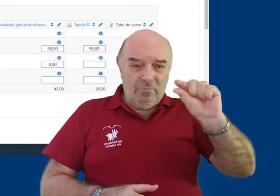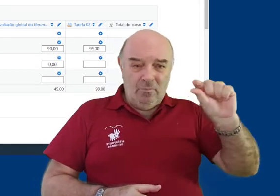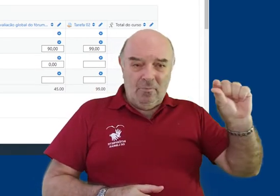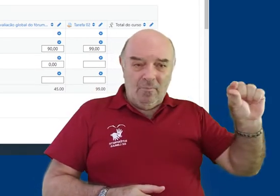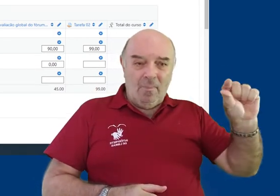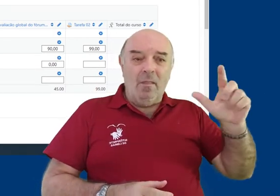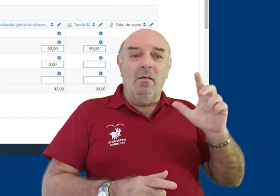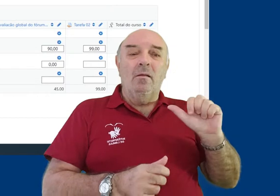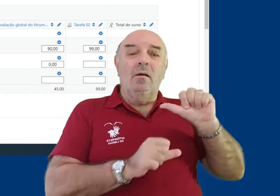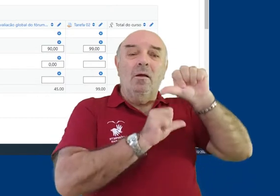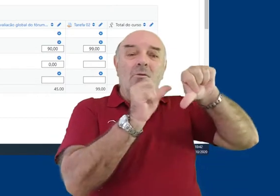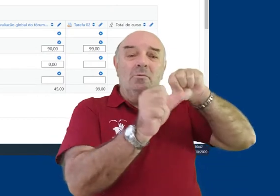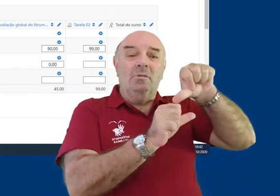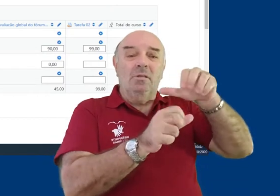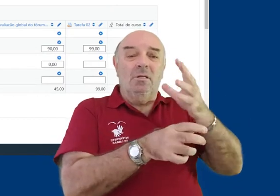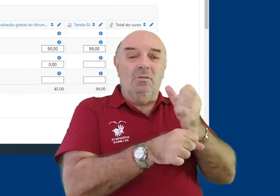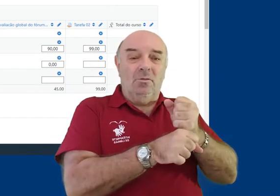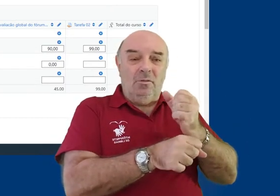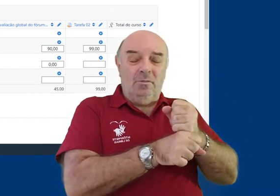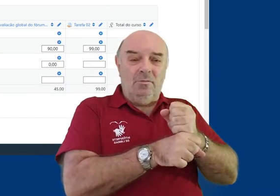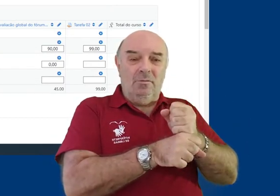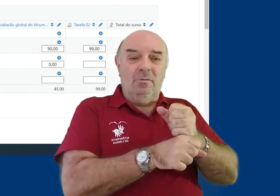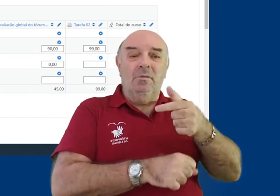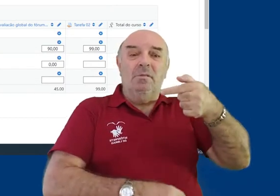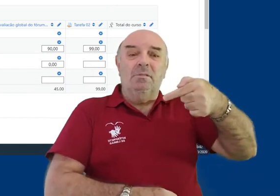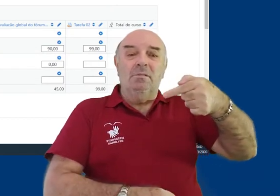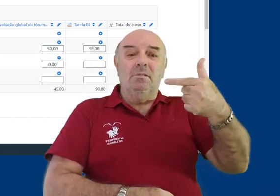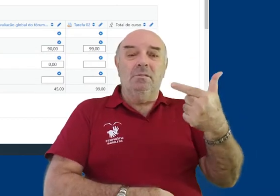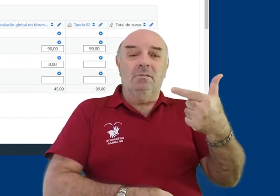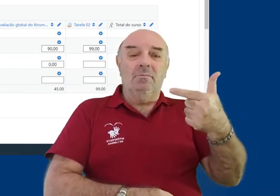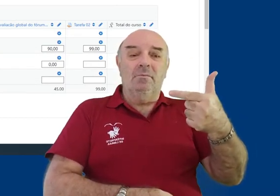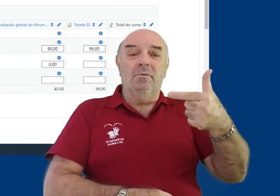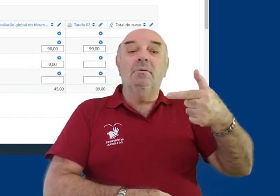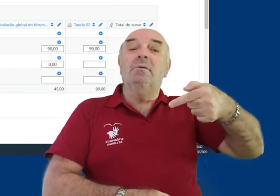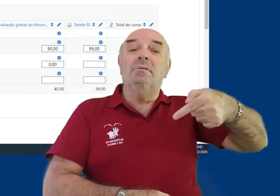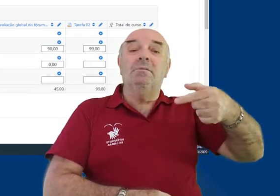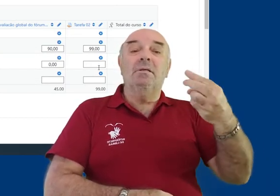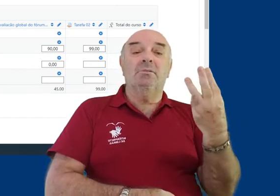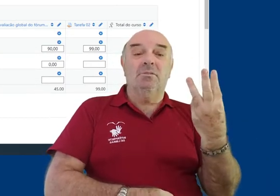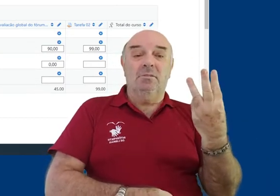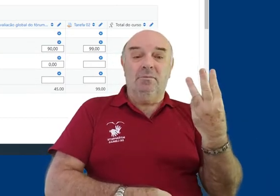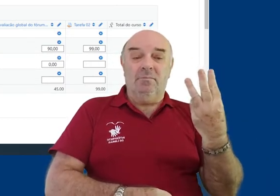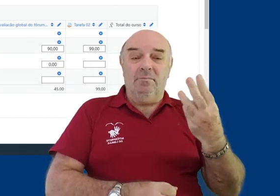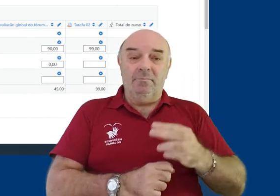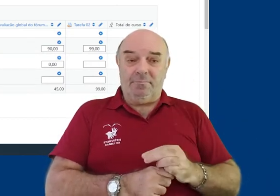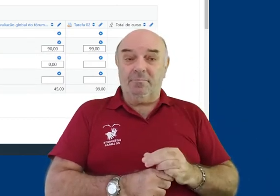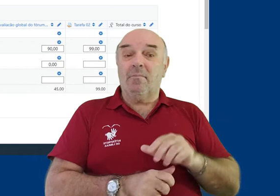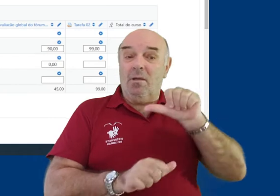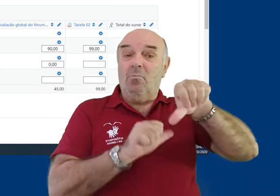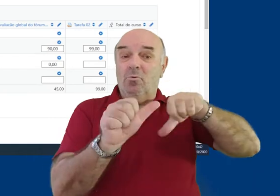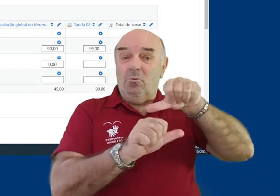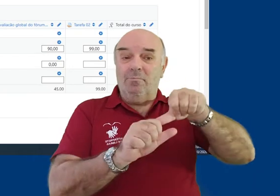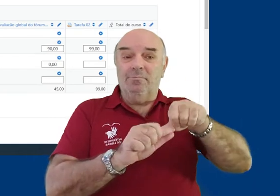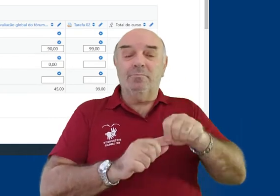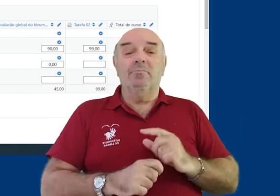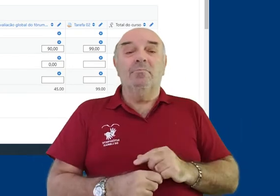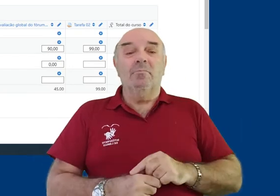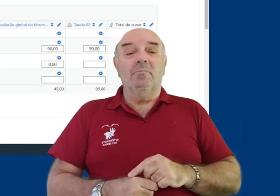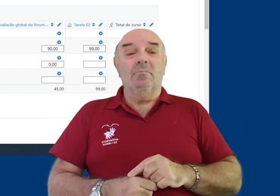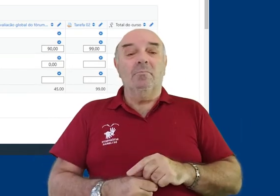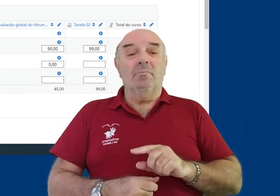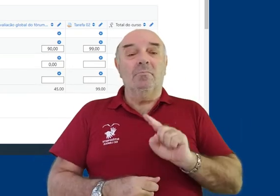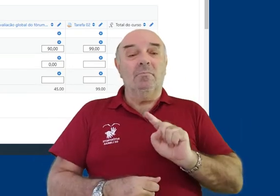Eu quero alterar a nota do total do curso de 72 para 73. Feita a alteração, eu